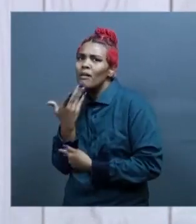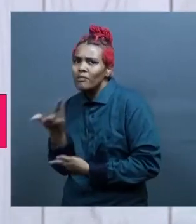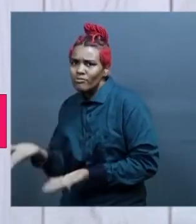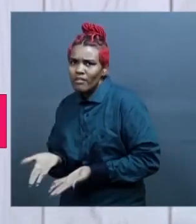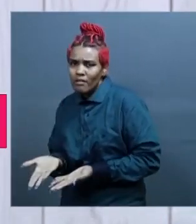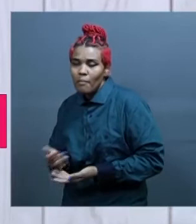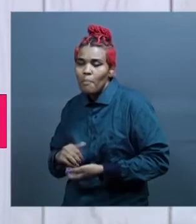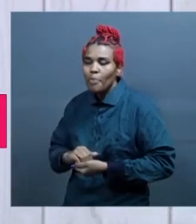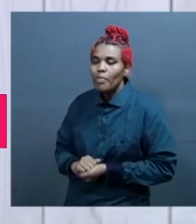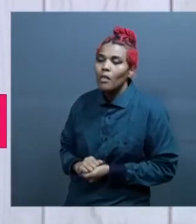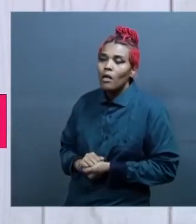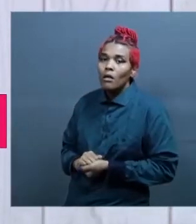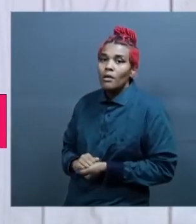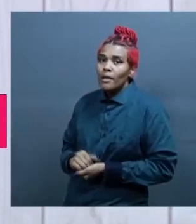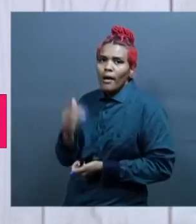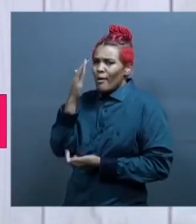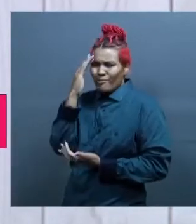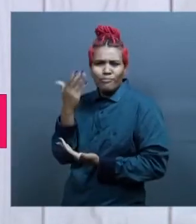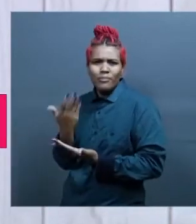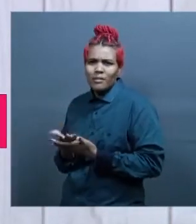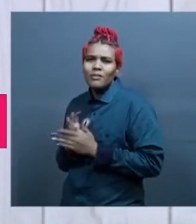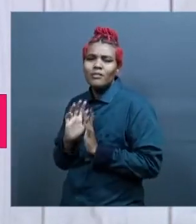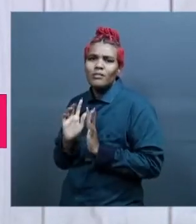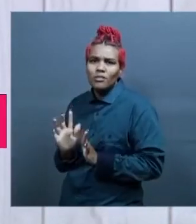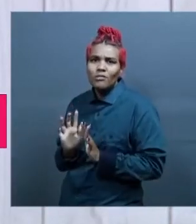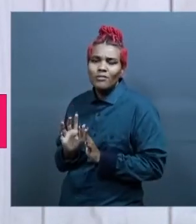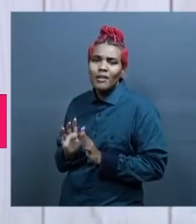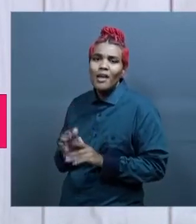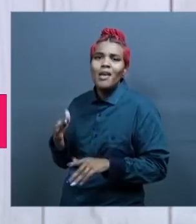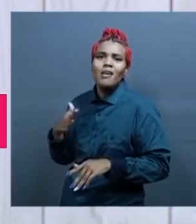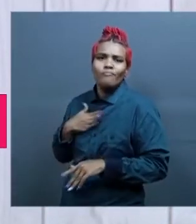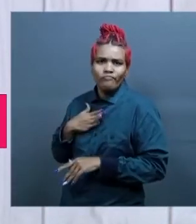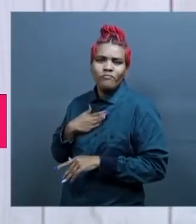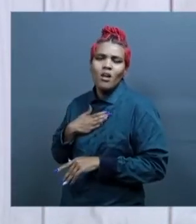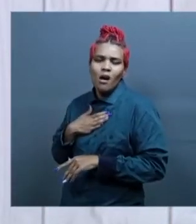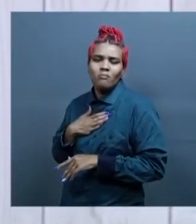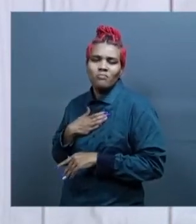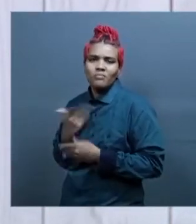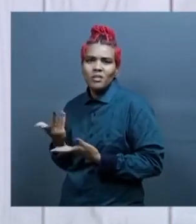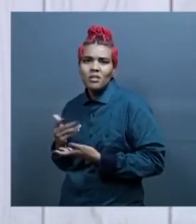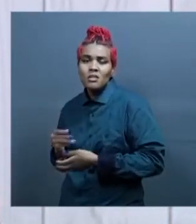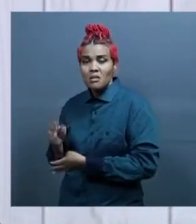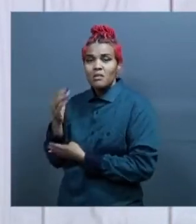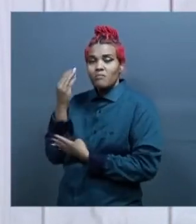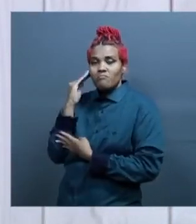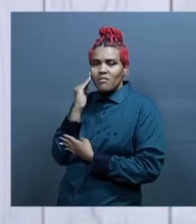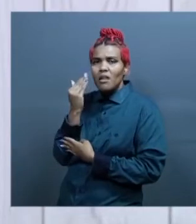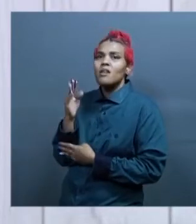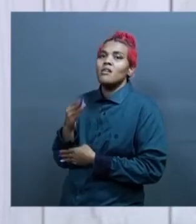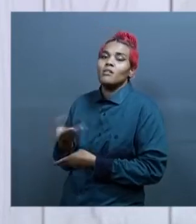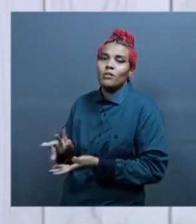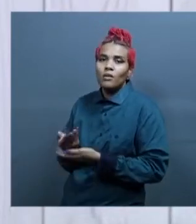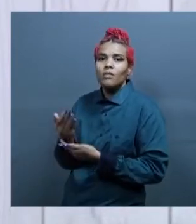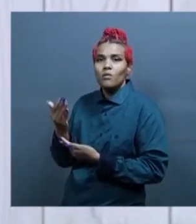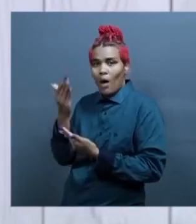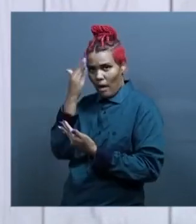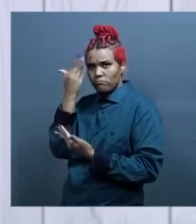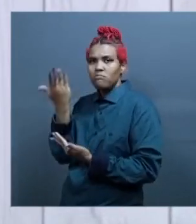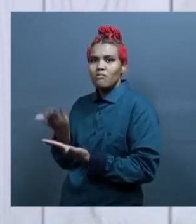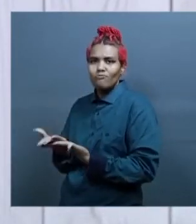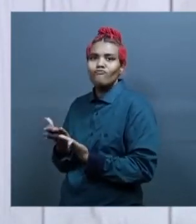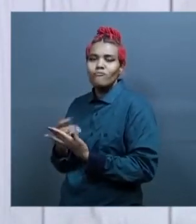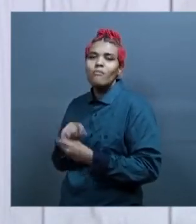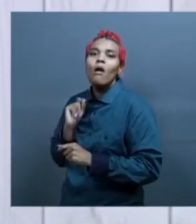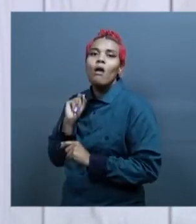nunca perdi a fé e acredita nas possibilidades de mudança acho que é por meio do conhecimento da da da